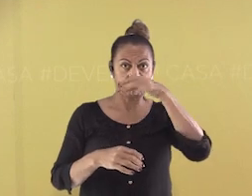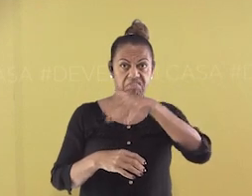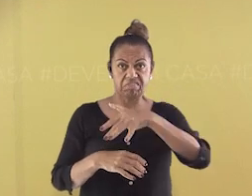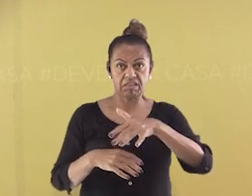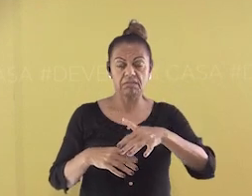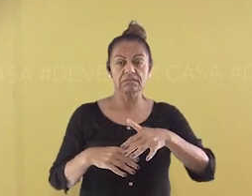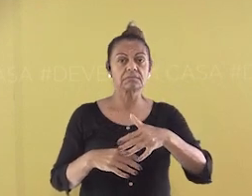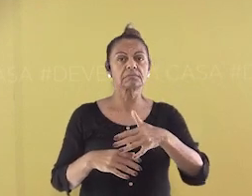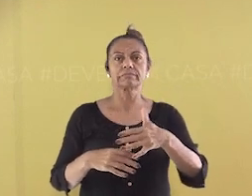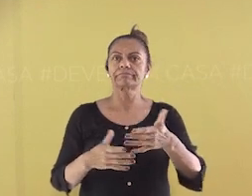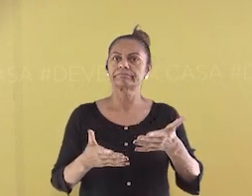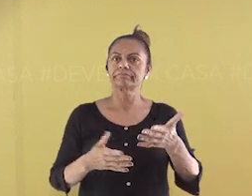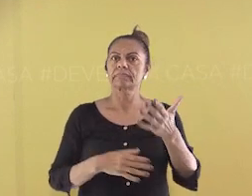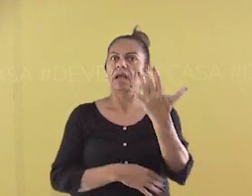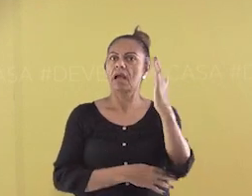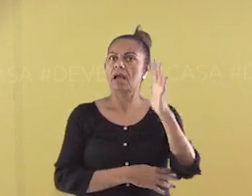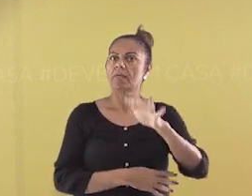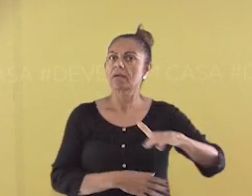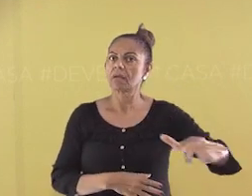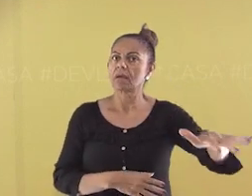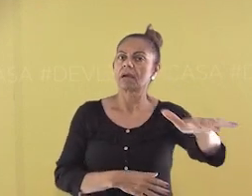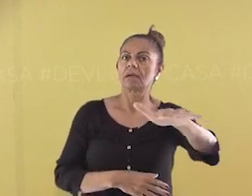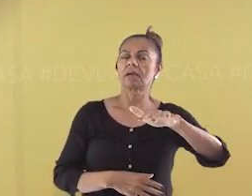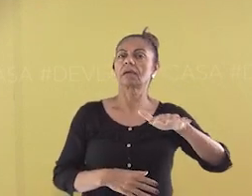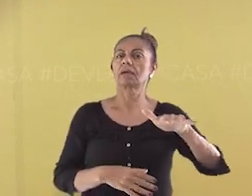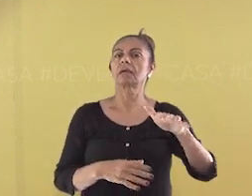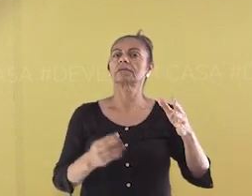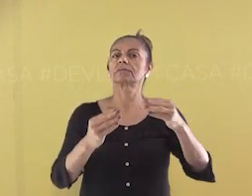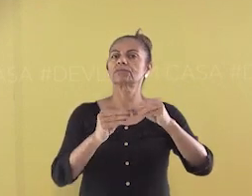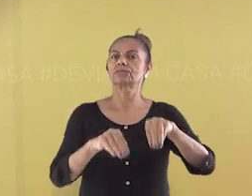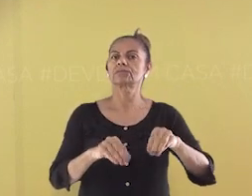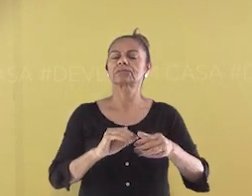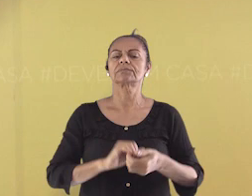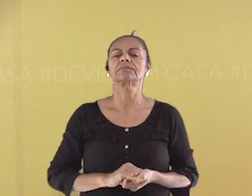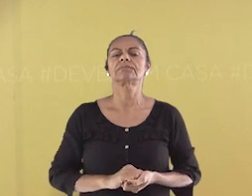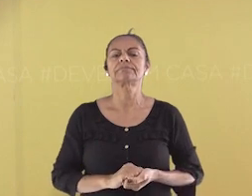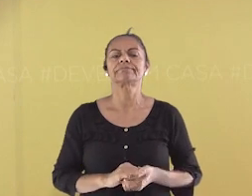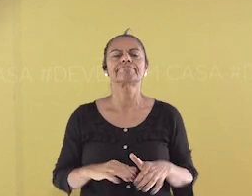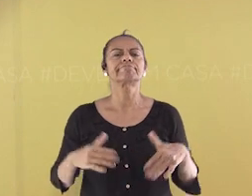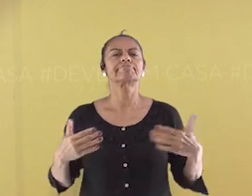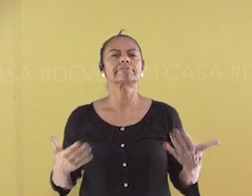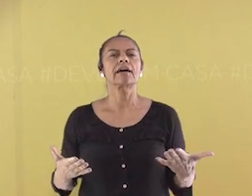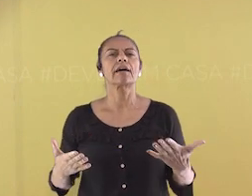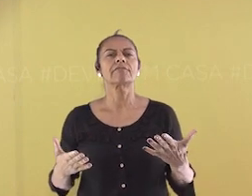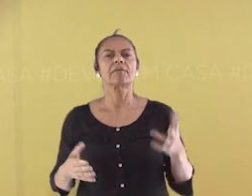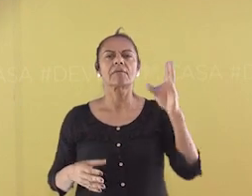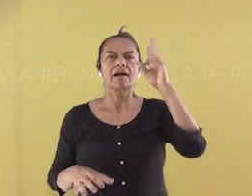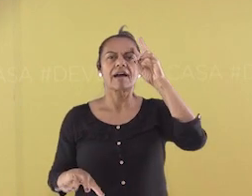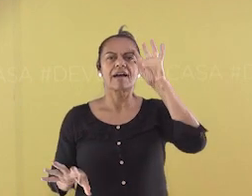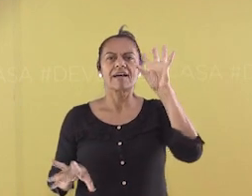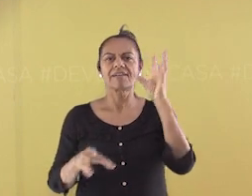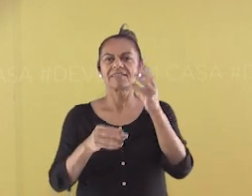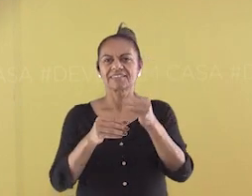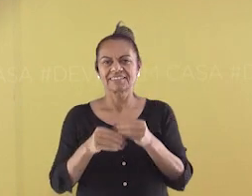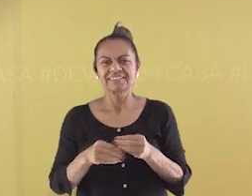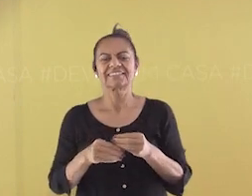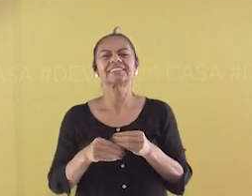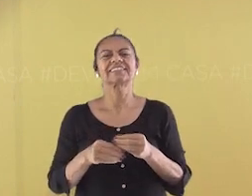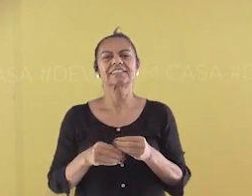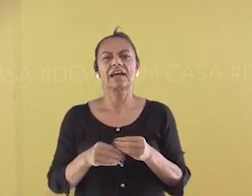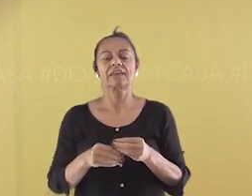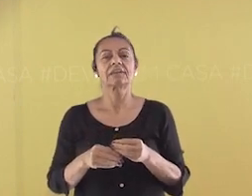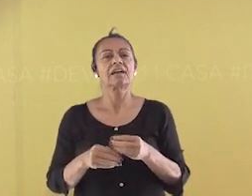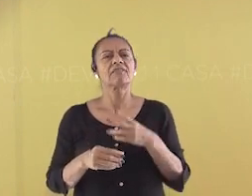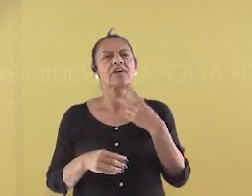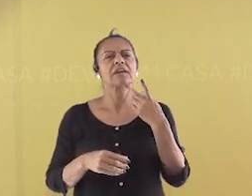o meio ambiente. Vamos revisar o que aprendemos? Falamos sobre alimentação saudável